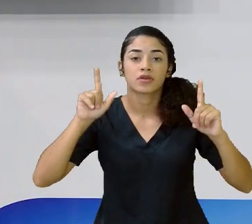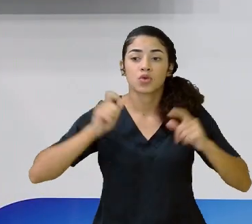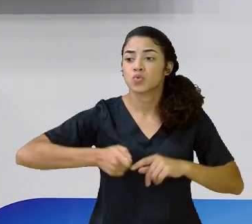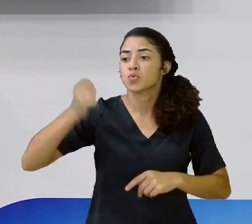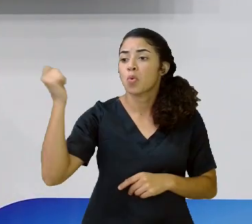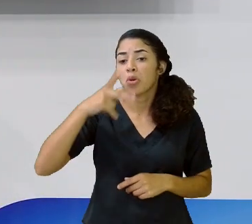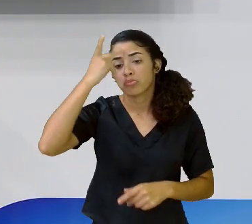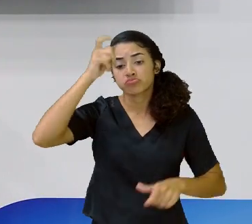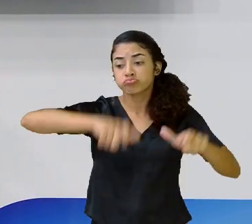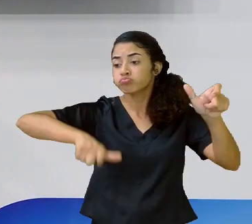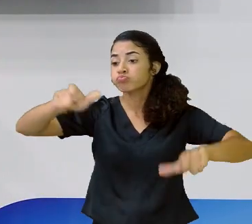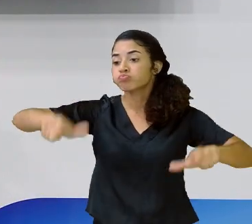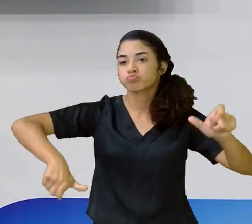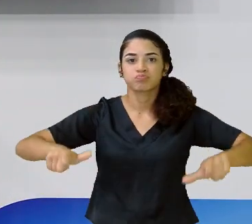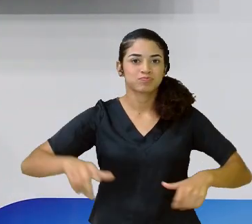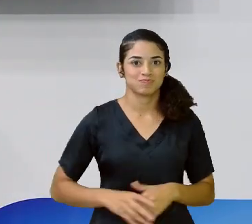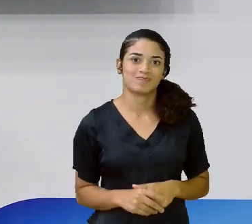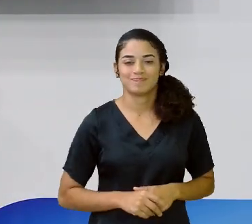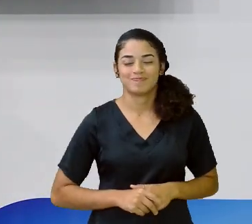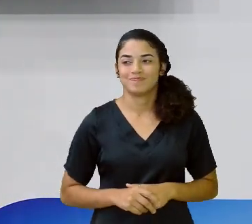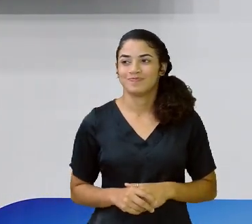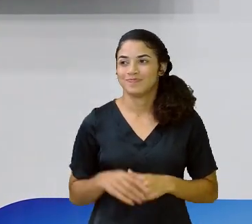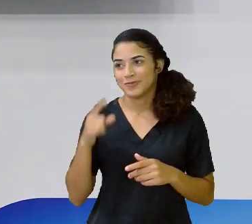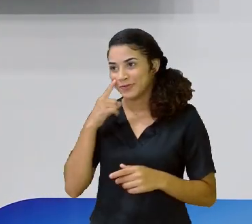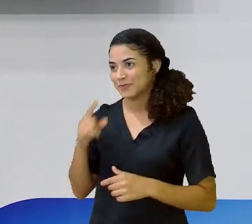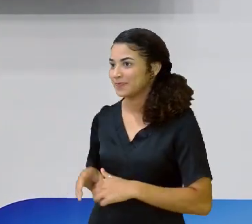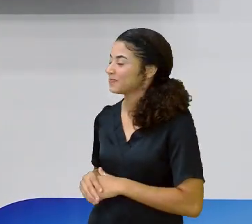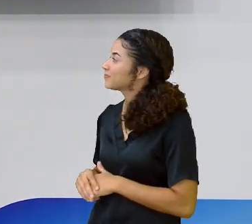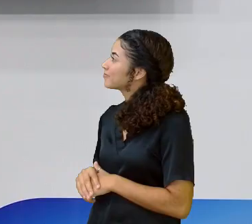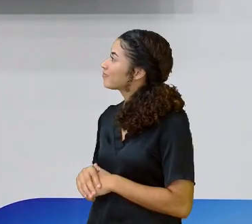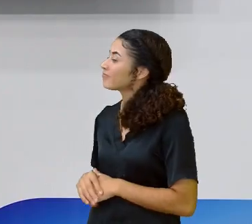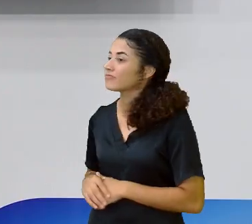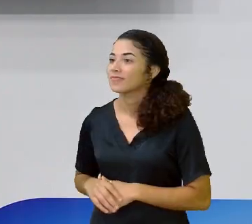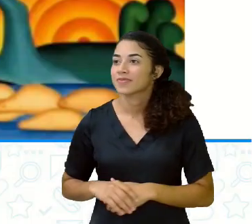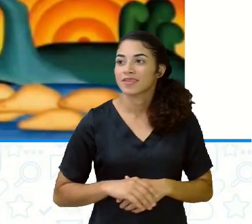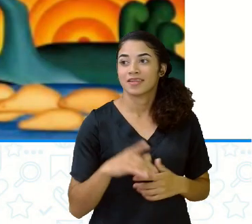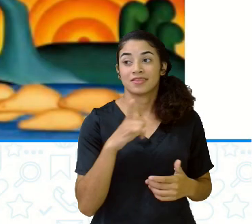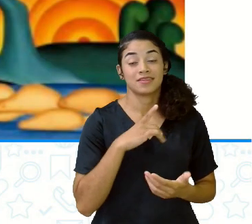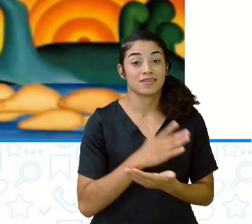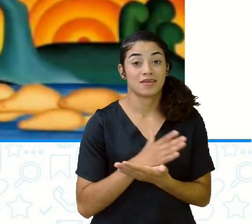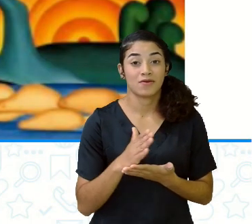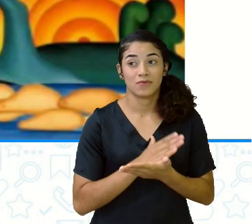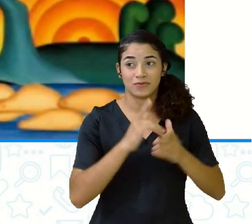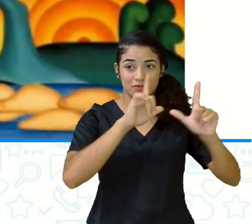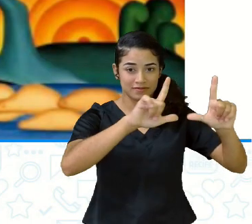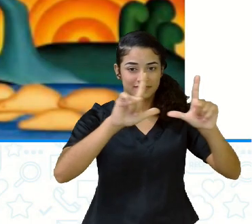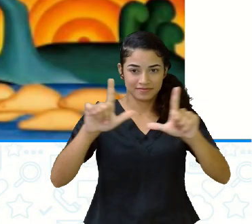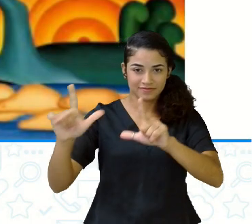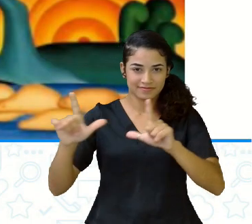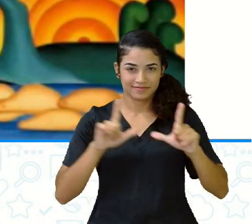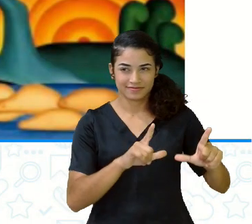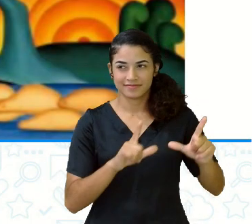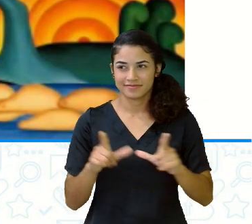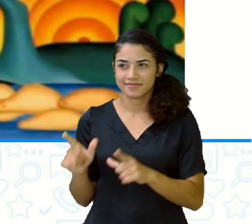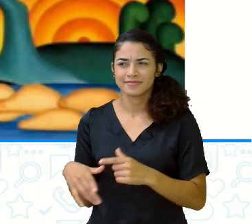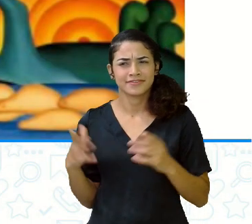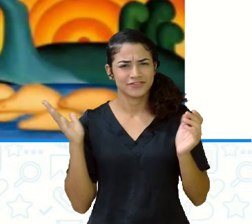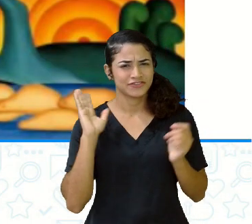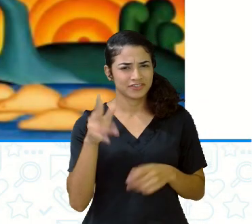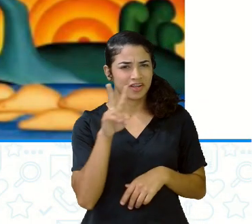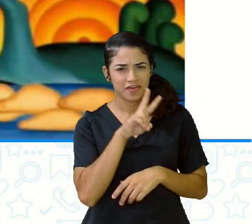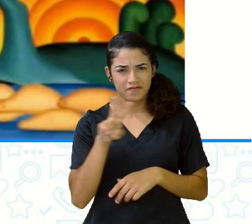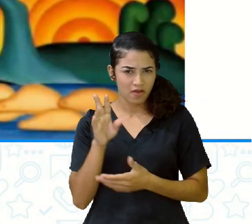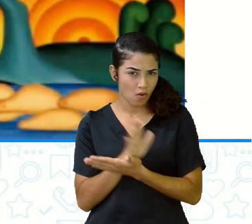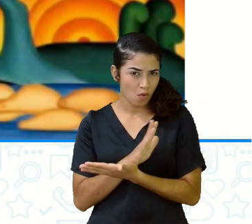outras pessoas pintavam. Então, aqui tem alguns quadrinhos dela, olha. Será que você já viu